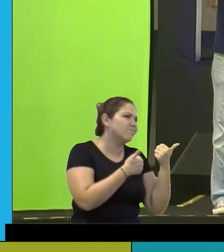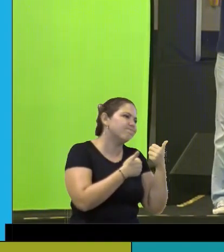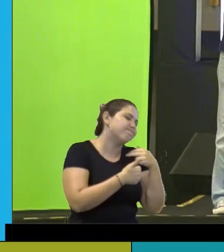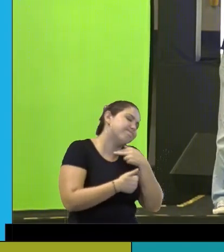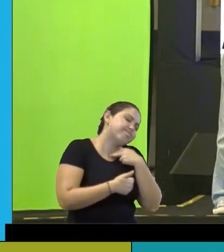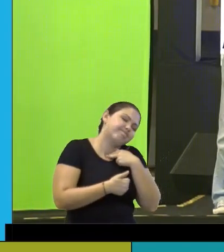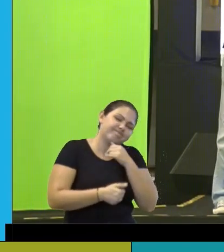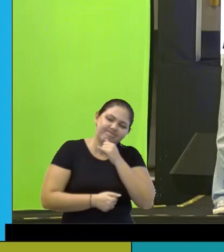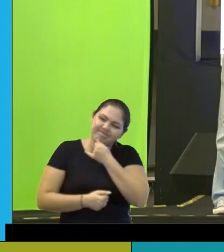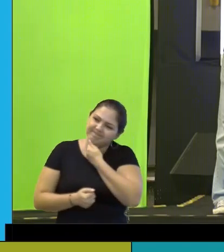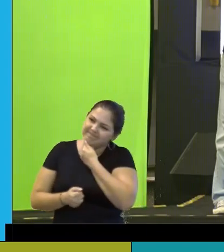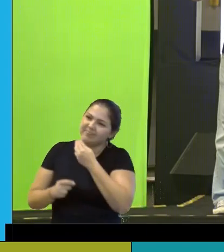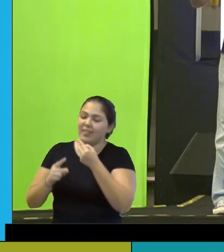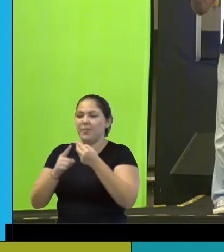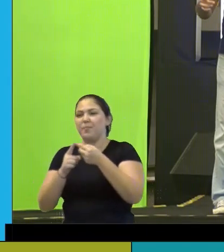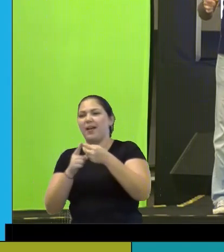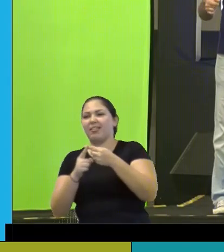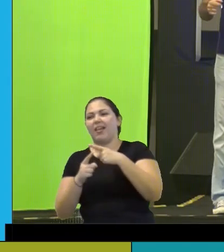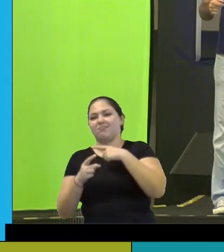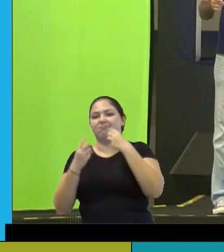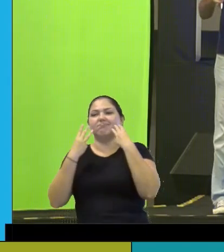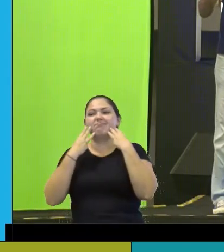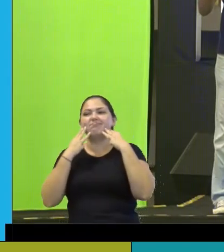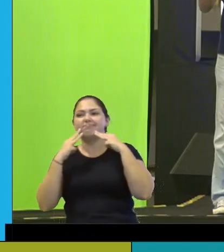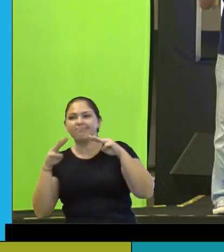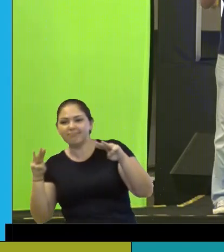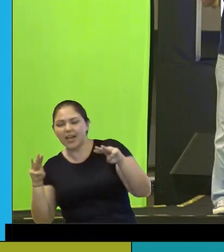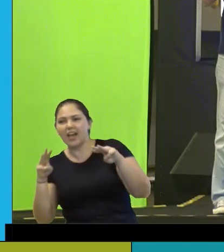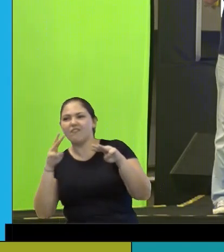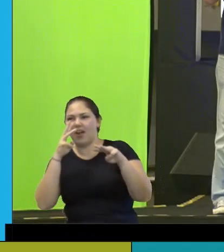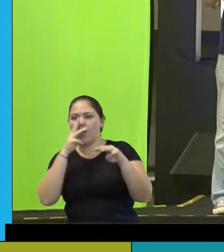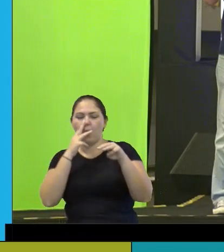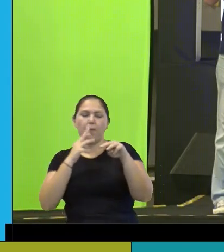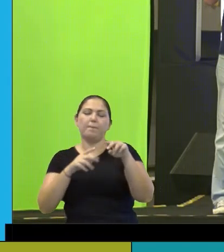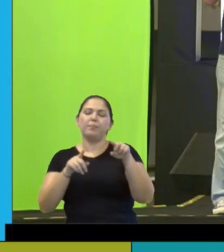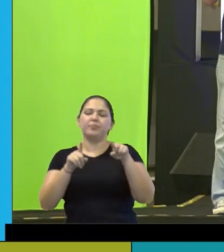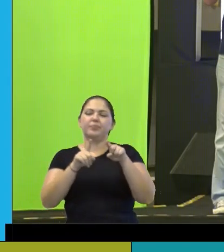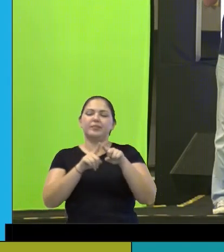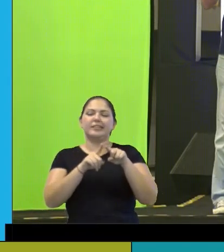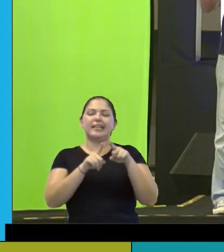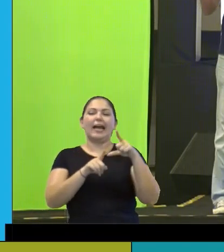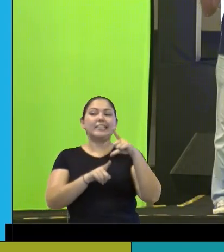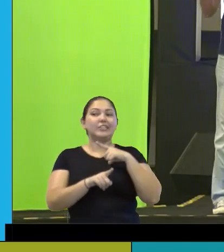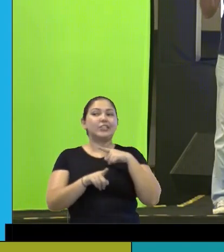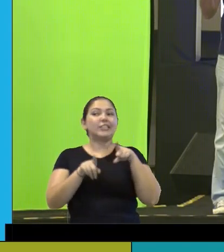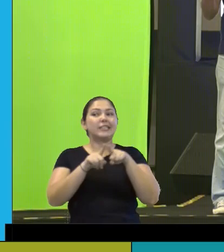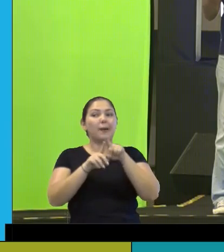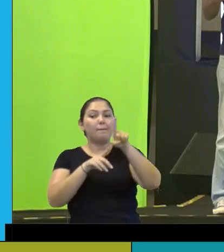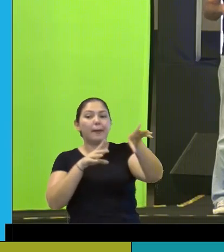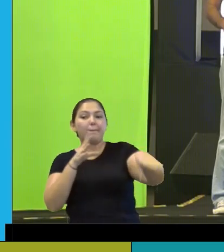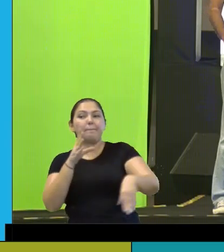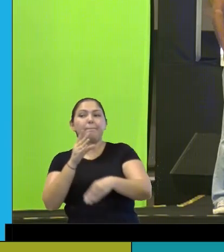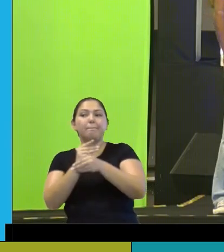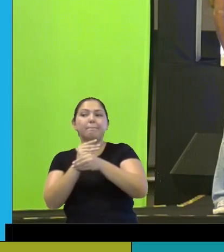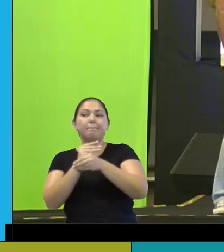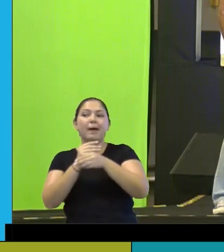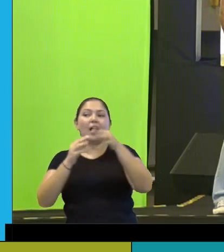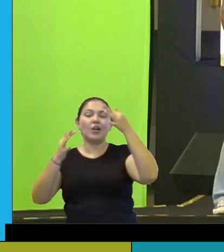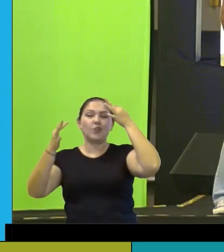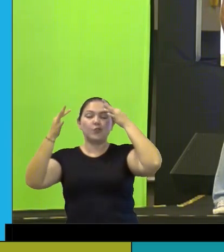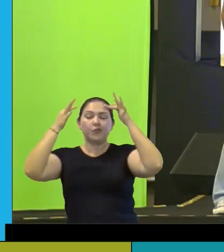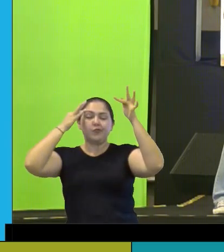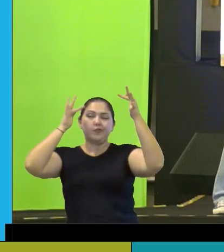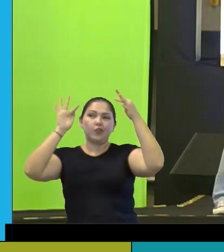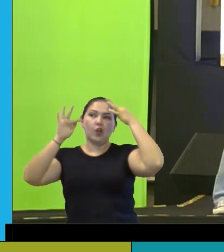além do príncipe de Maquiavel, eu tinha preparado também para vocês uma reflexão sobre os filósofos